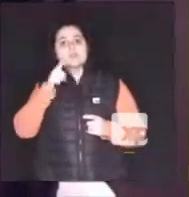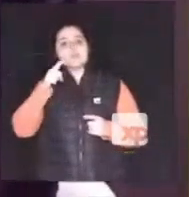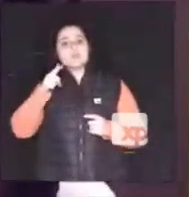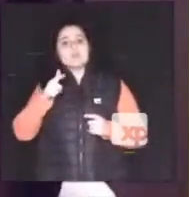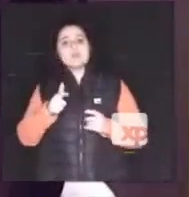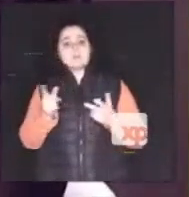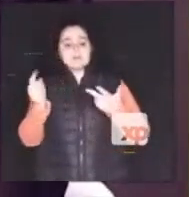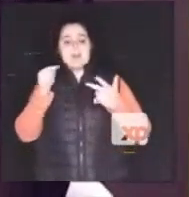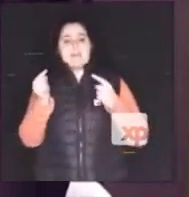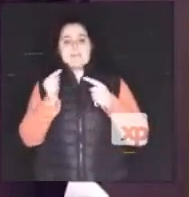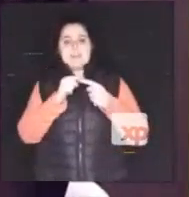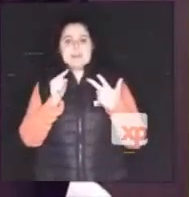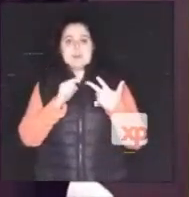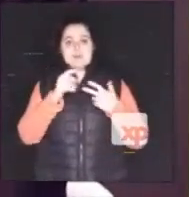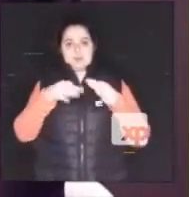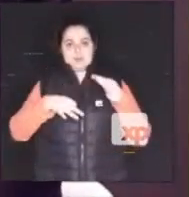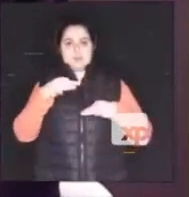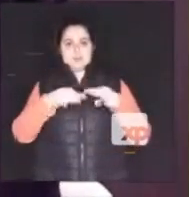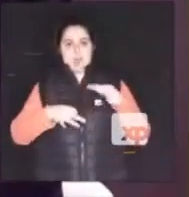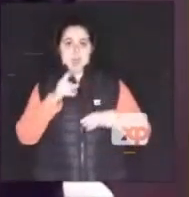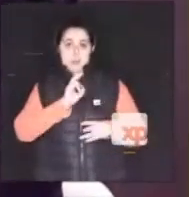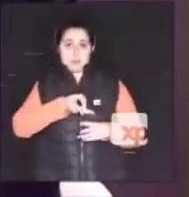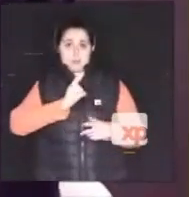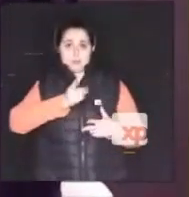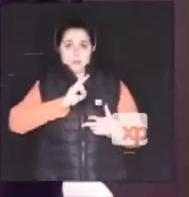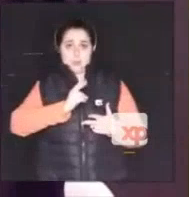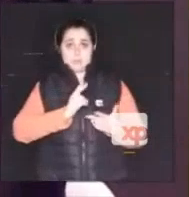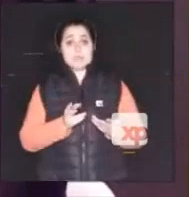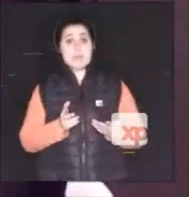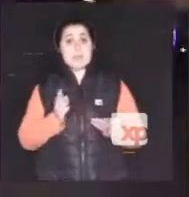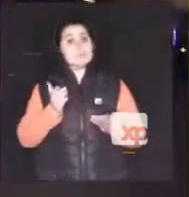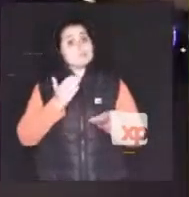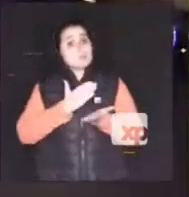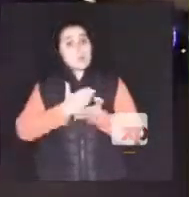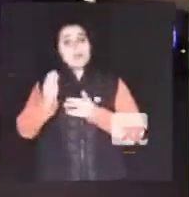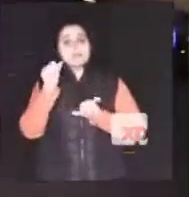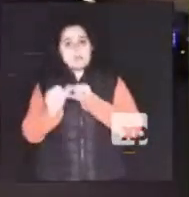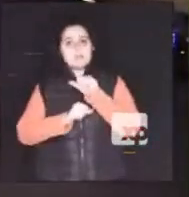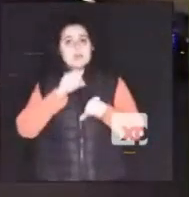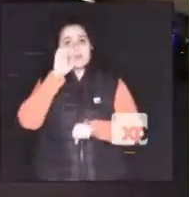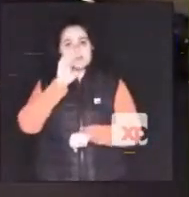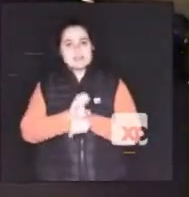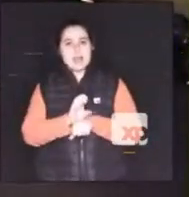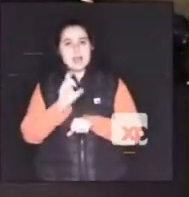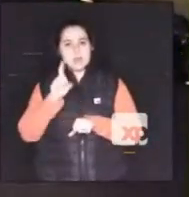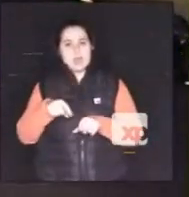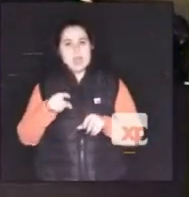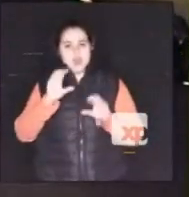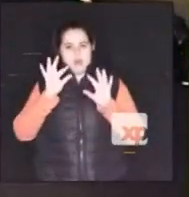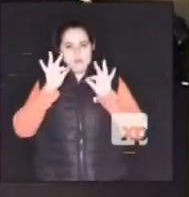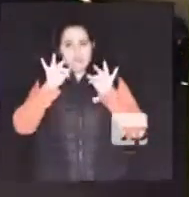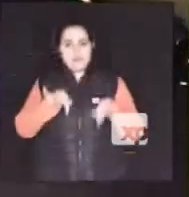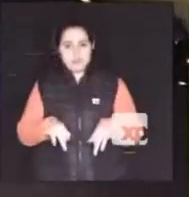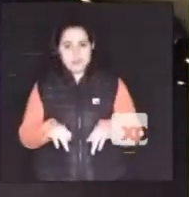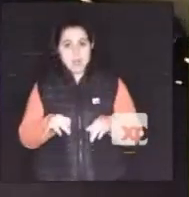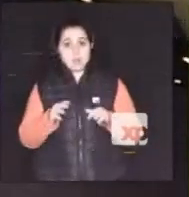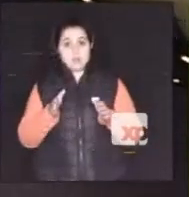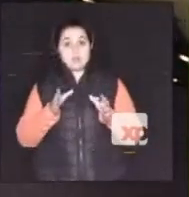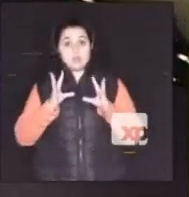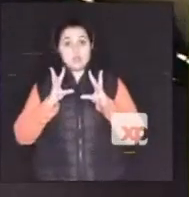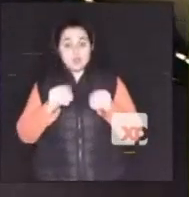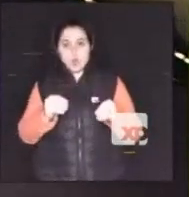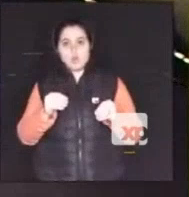no judiciário mas eu acho que começa a mudar a percepção de que o estado não pode ser a bolsa final de todas as